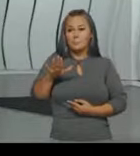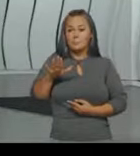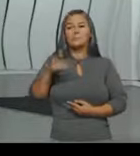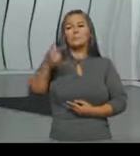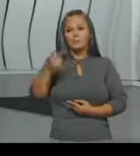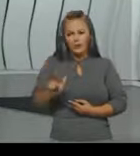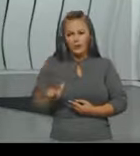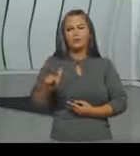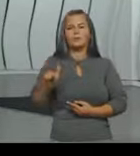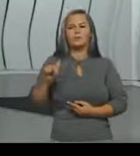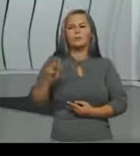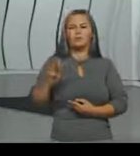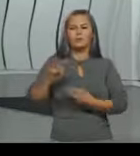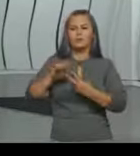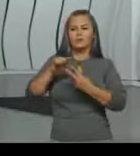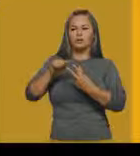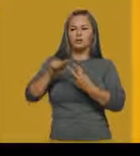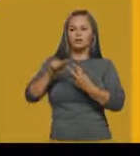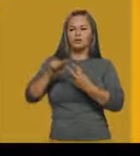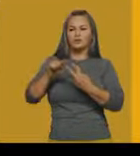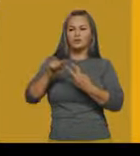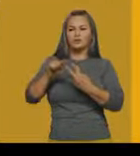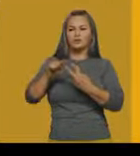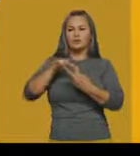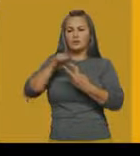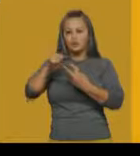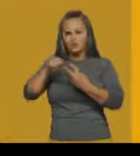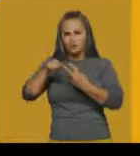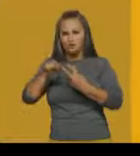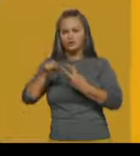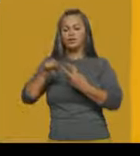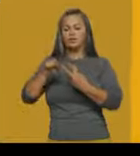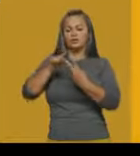Pi também, aqui, né? Outro pi.